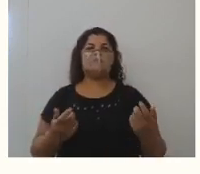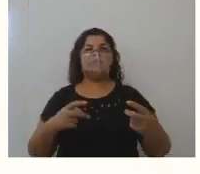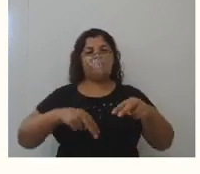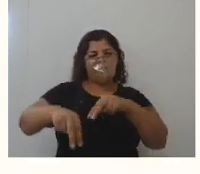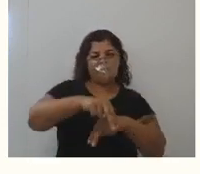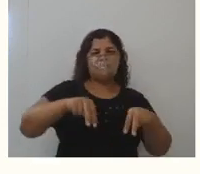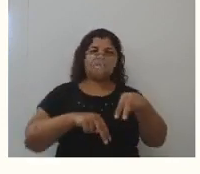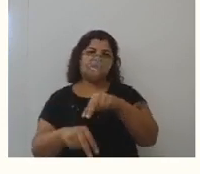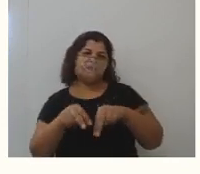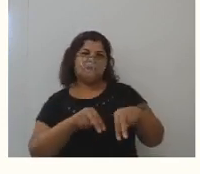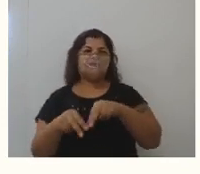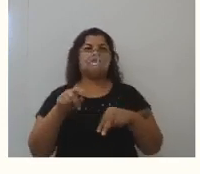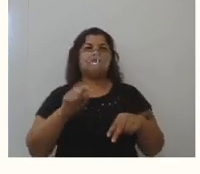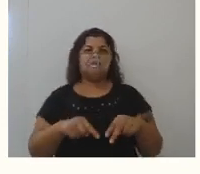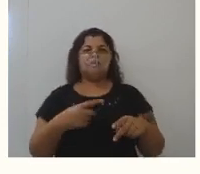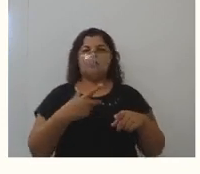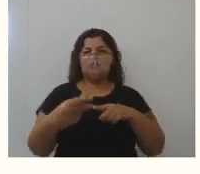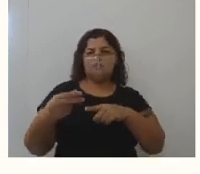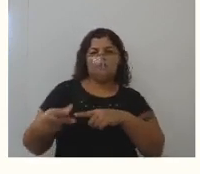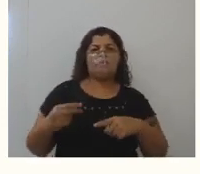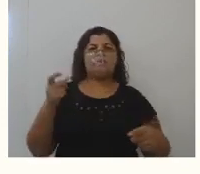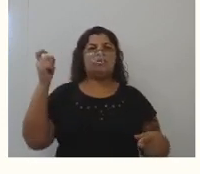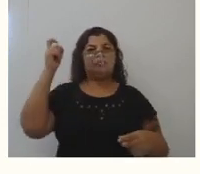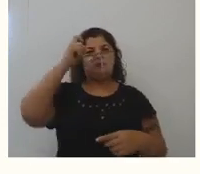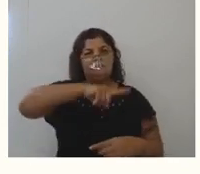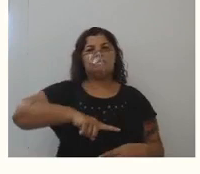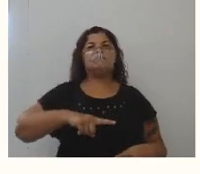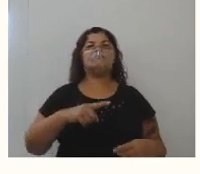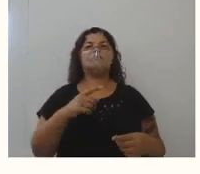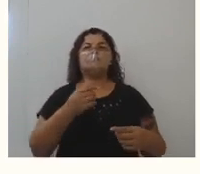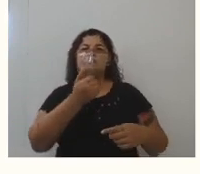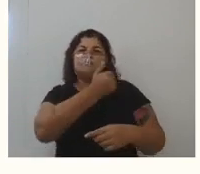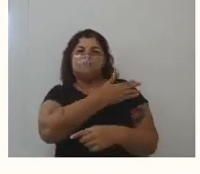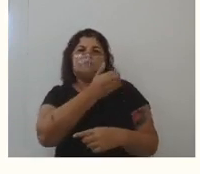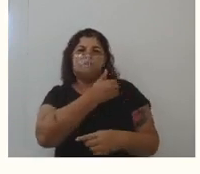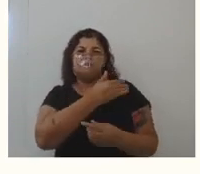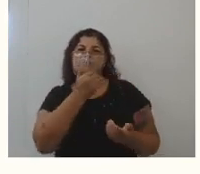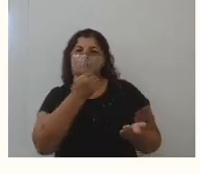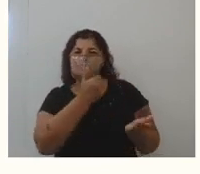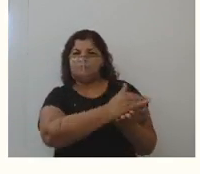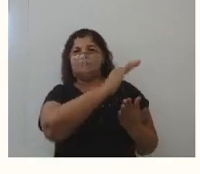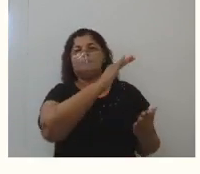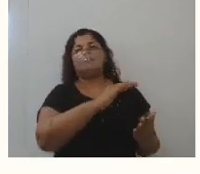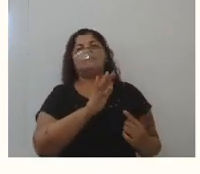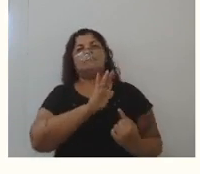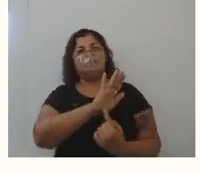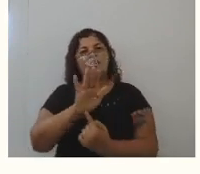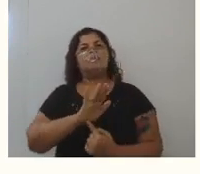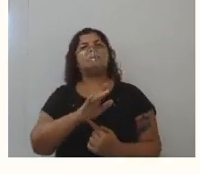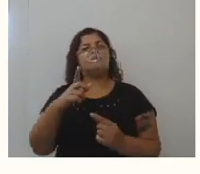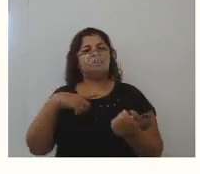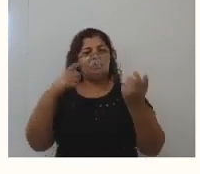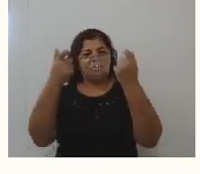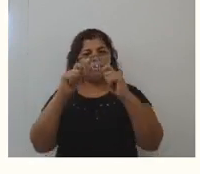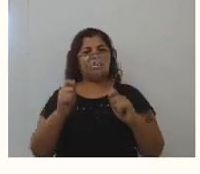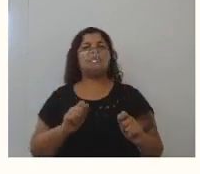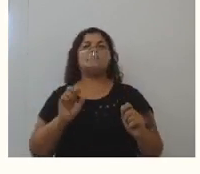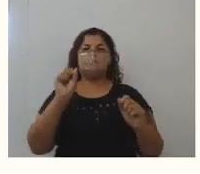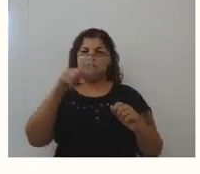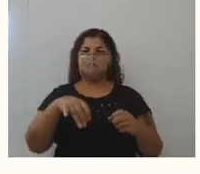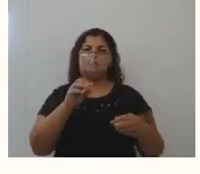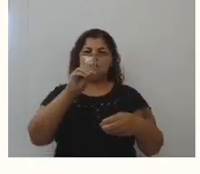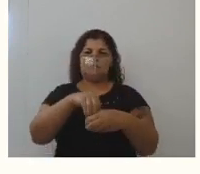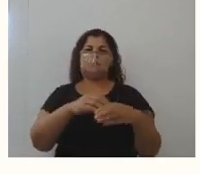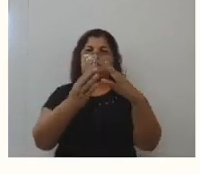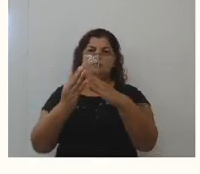passinho é a gente superar as dificuldades, é a gente superar o preconceito e mostrar que existe arte, sim, na periferia. Então,